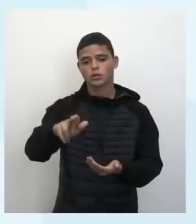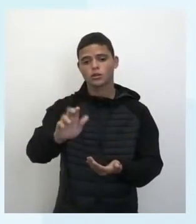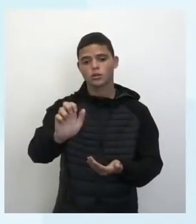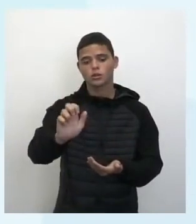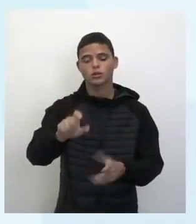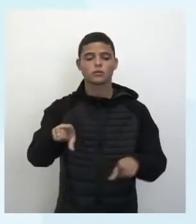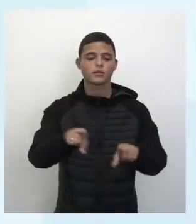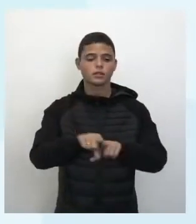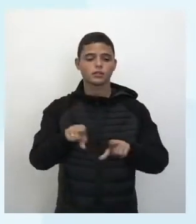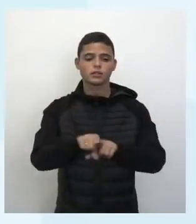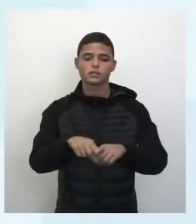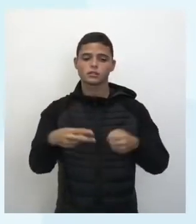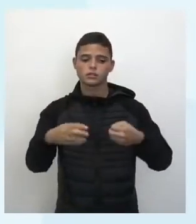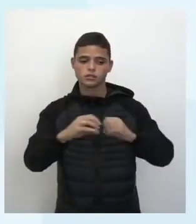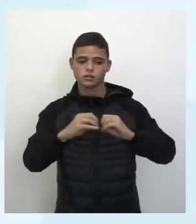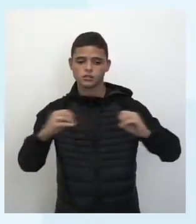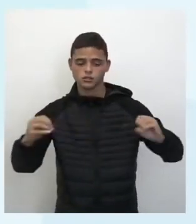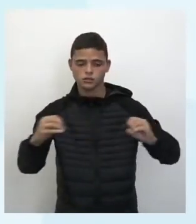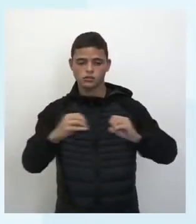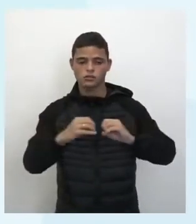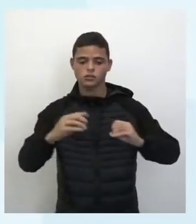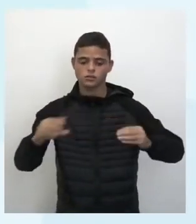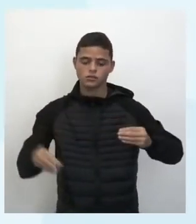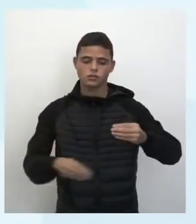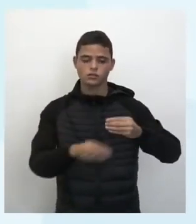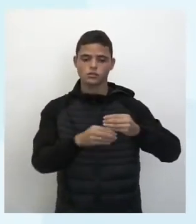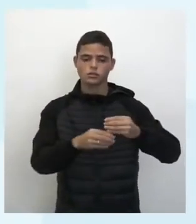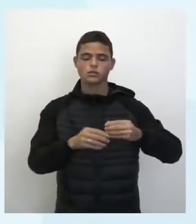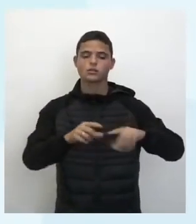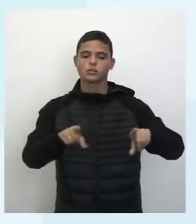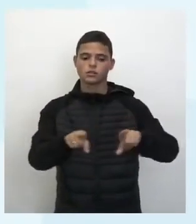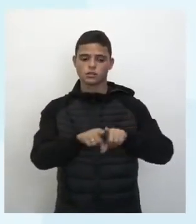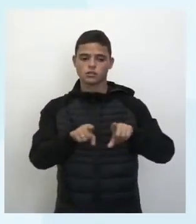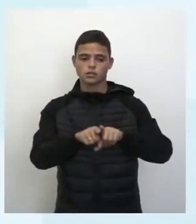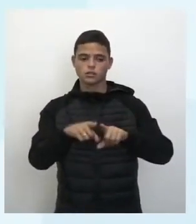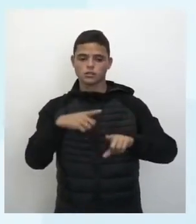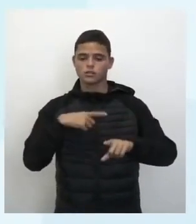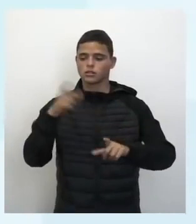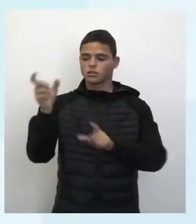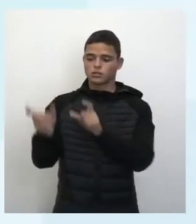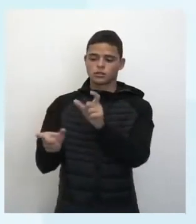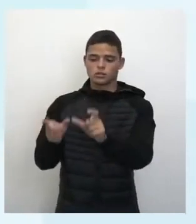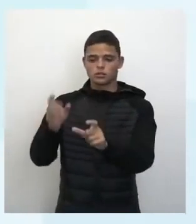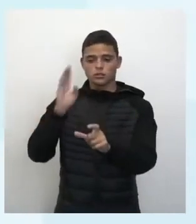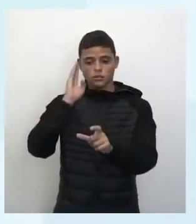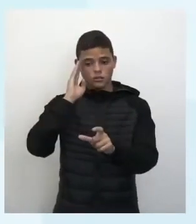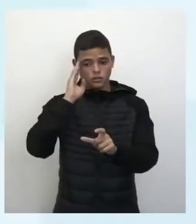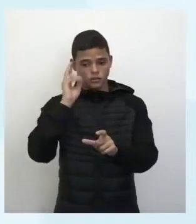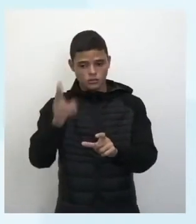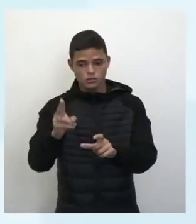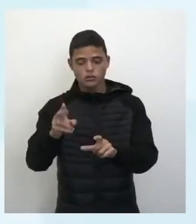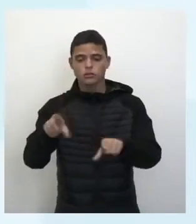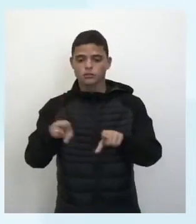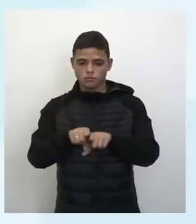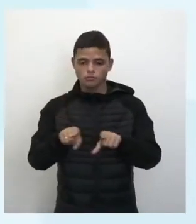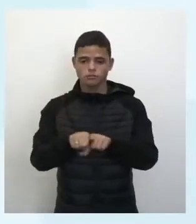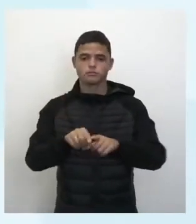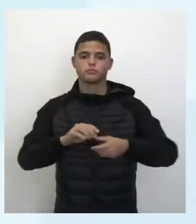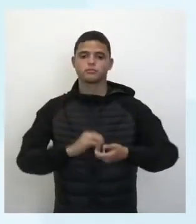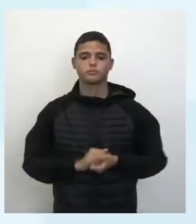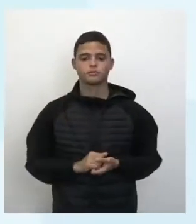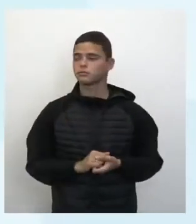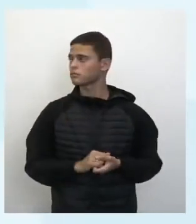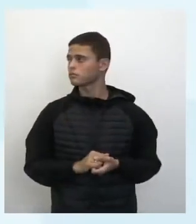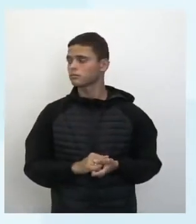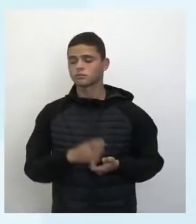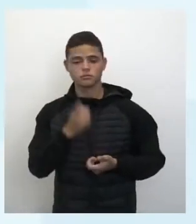subordinada, que é a próxima oração para formar o período, você vai incluir o objeto indireto ou direto ou indireto.